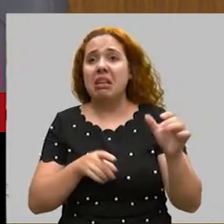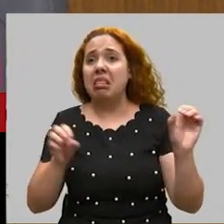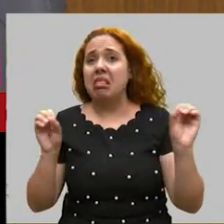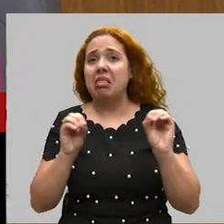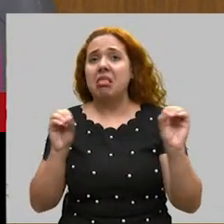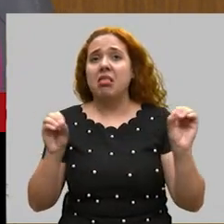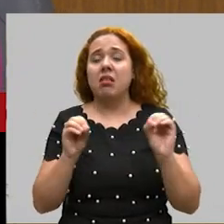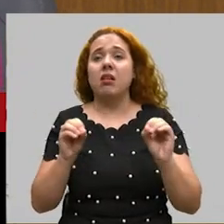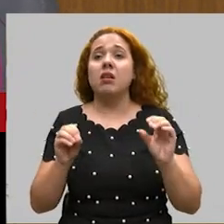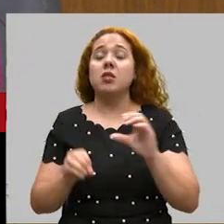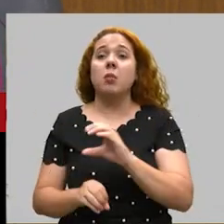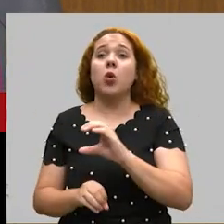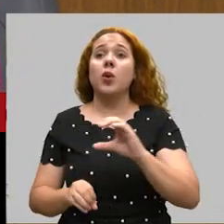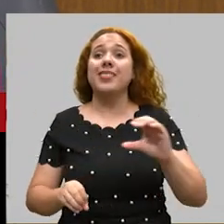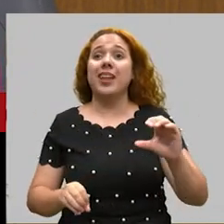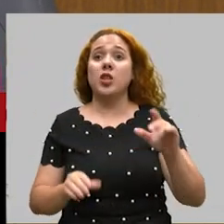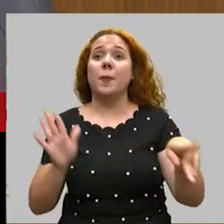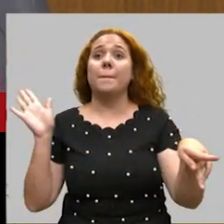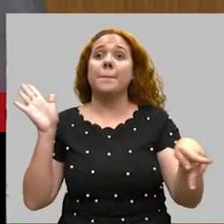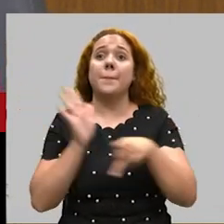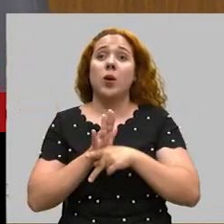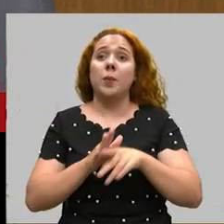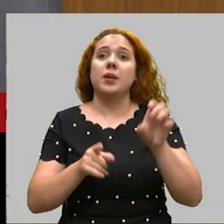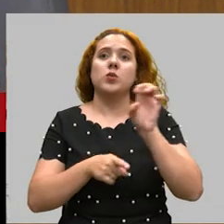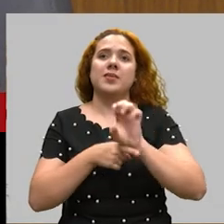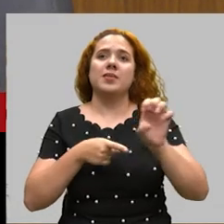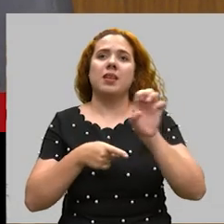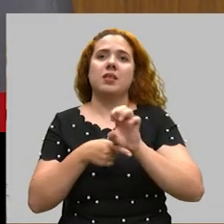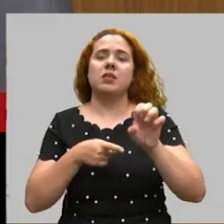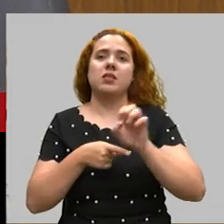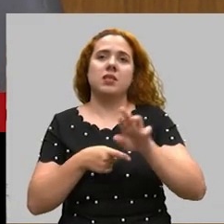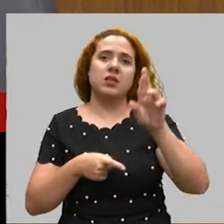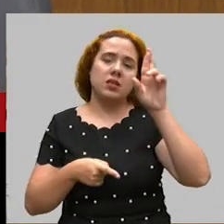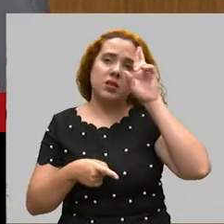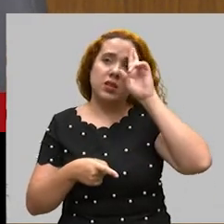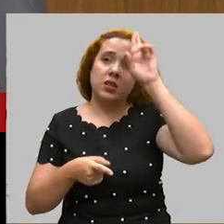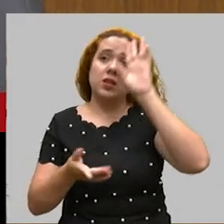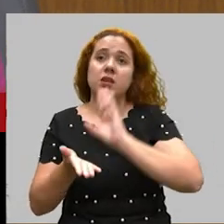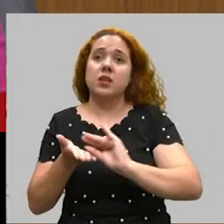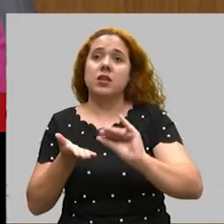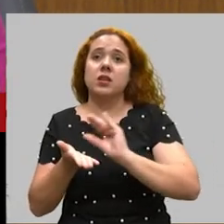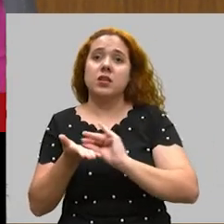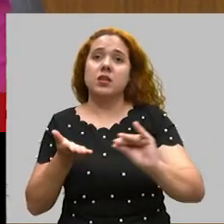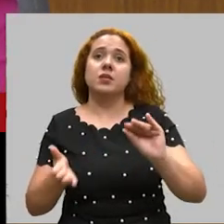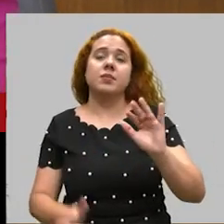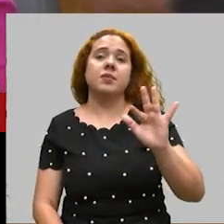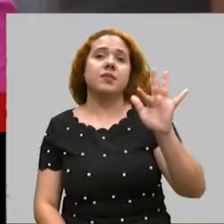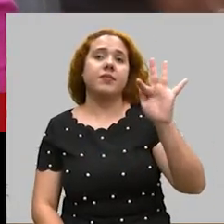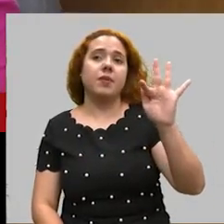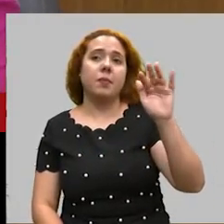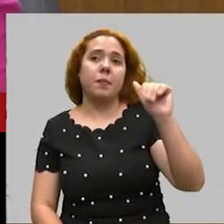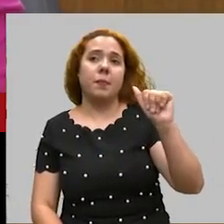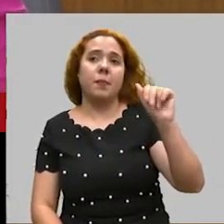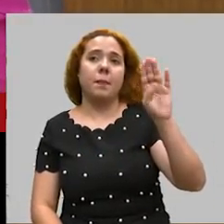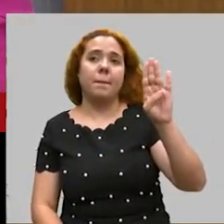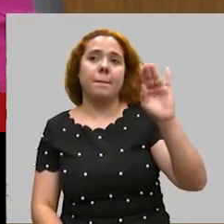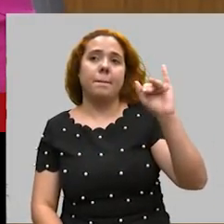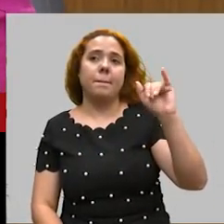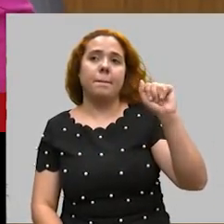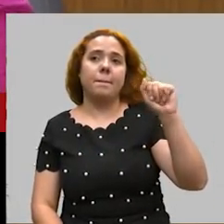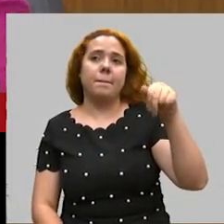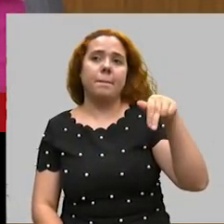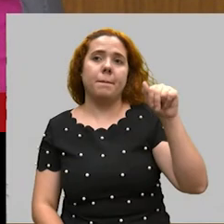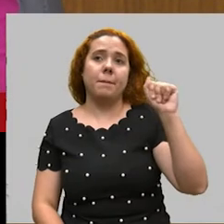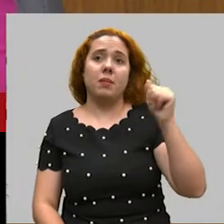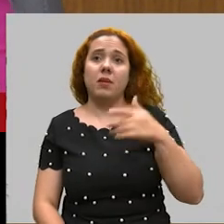coordenadora Estadual representante da secretaria chamada Fabiana foi um né foi uma